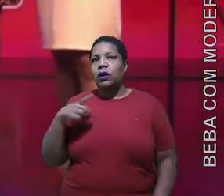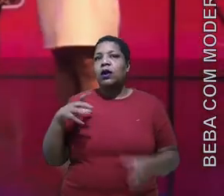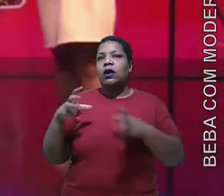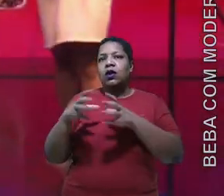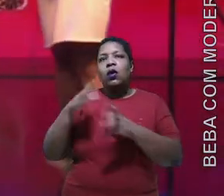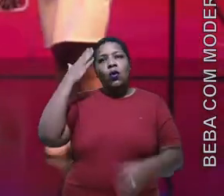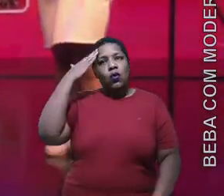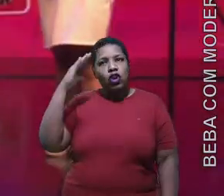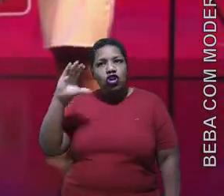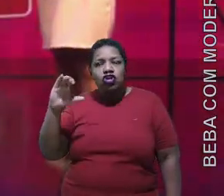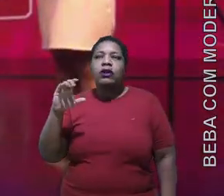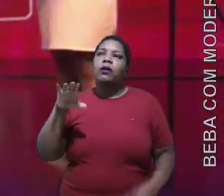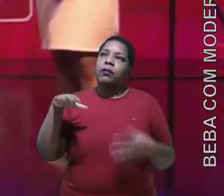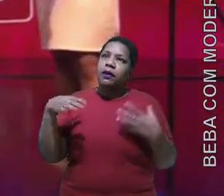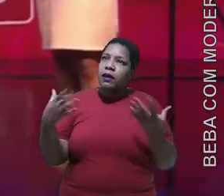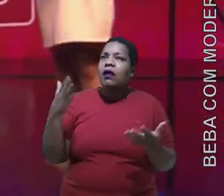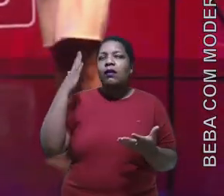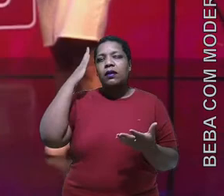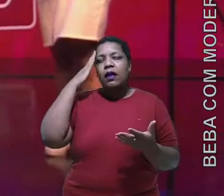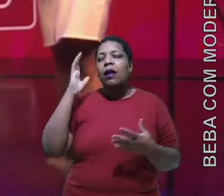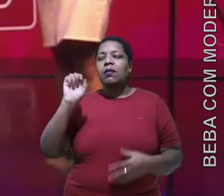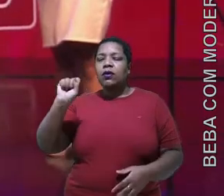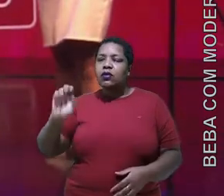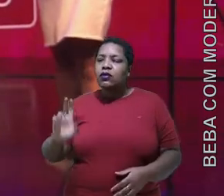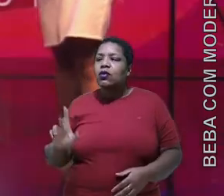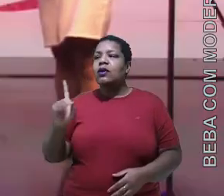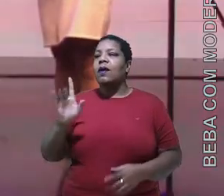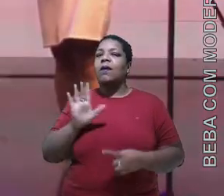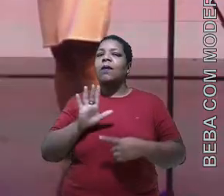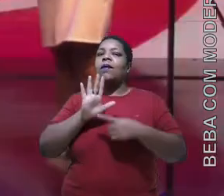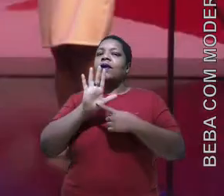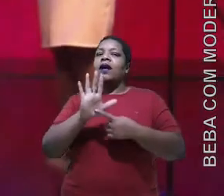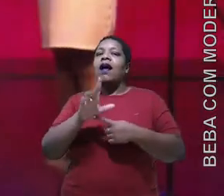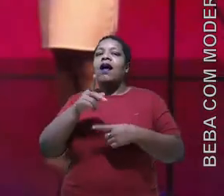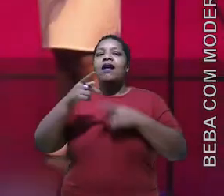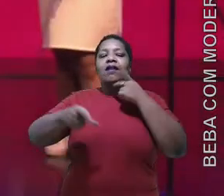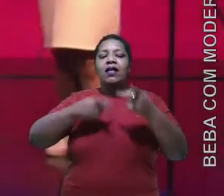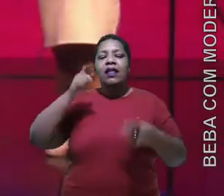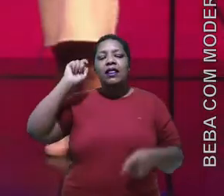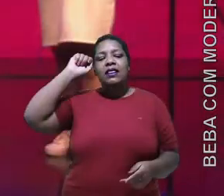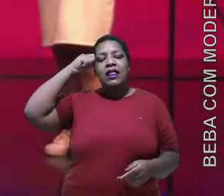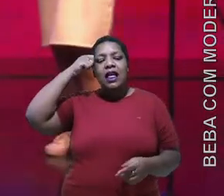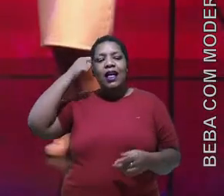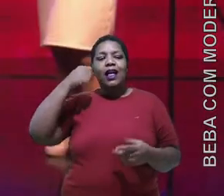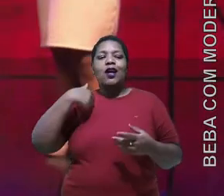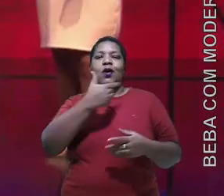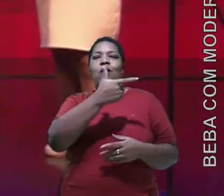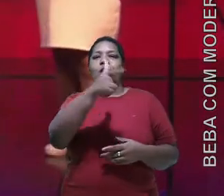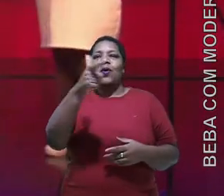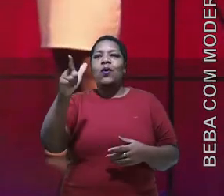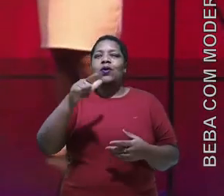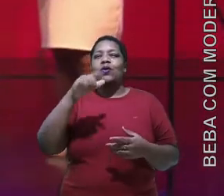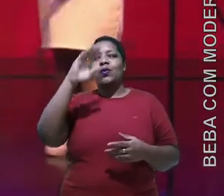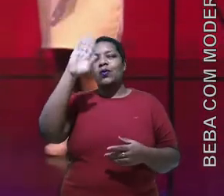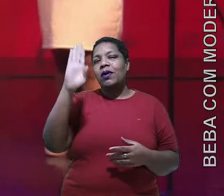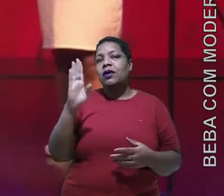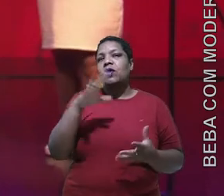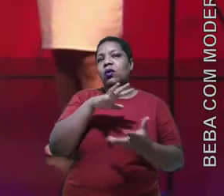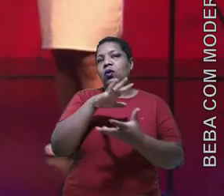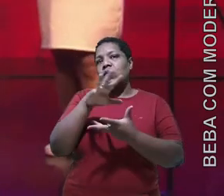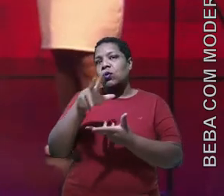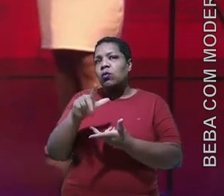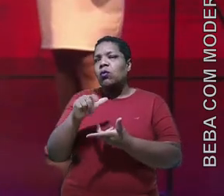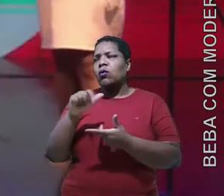Curitiba e tal e a gente sabe que esses estados do sul nem sempre projeto as narrativas negras para o resto do Brasil para o resto do mundo não só na